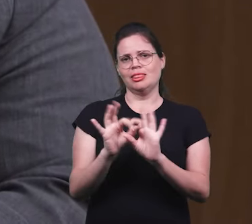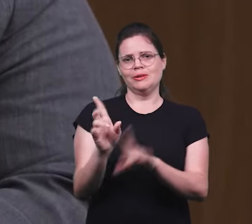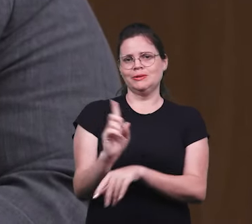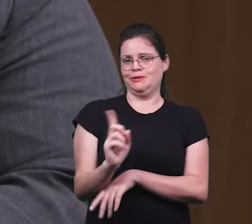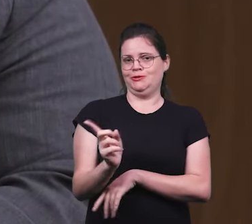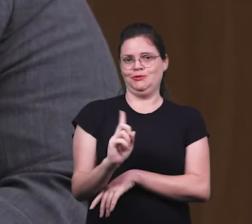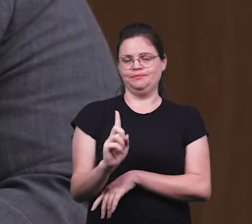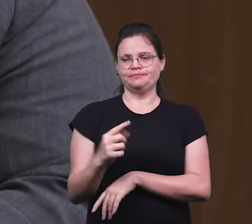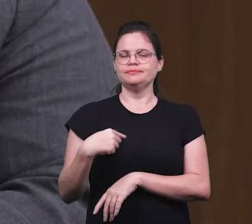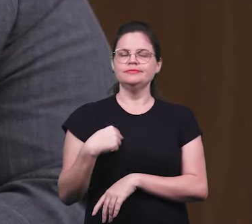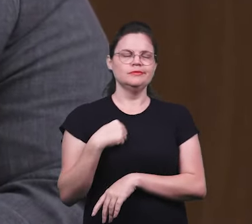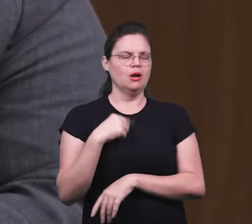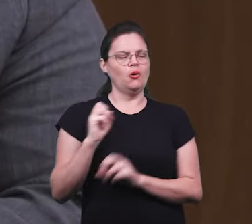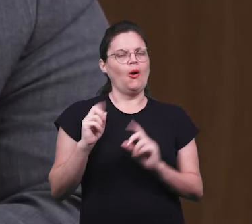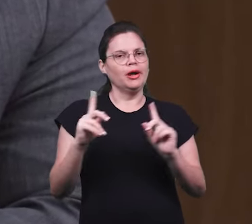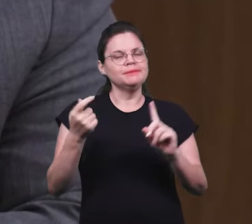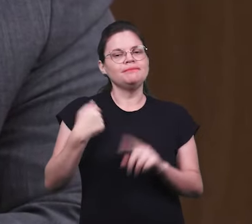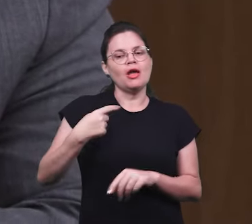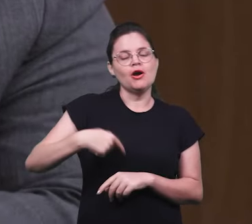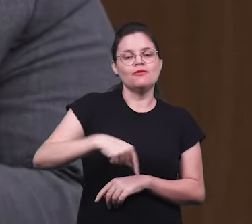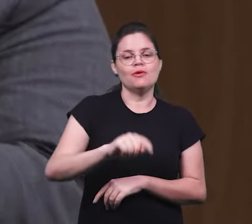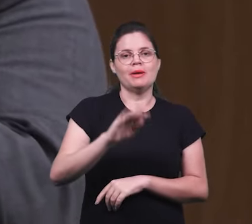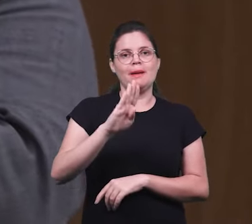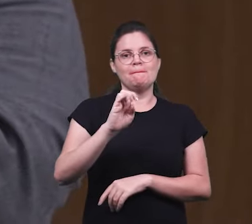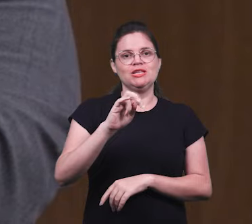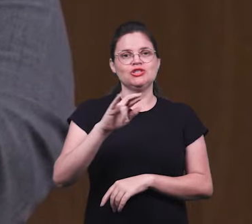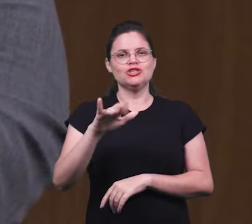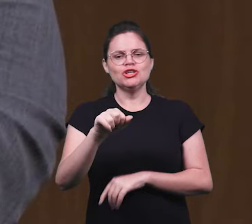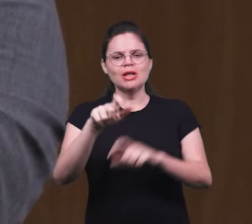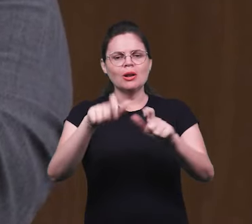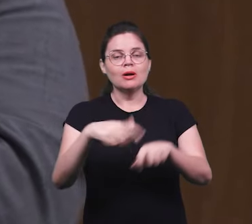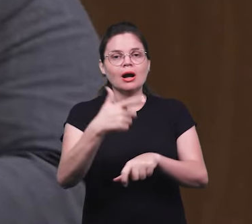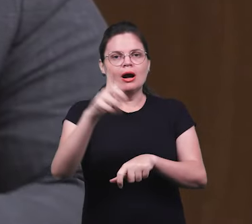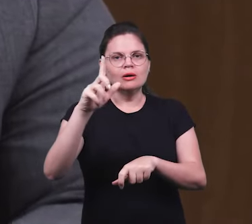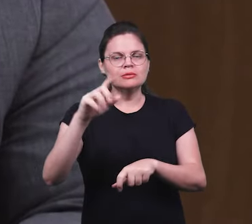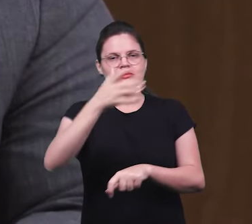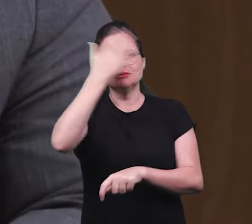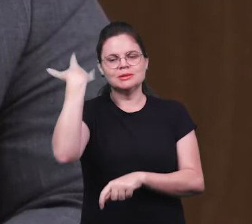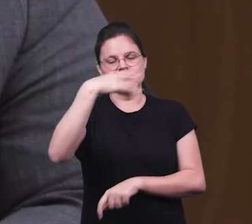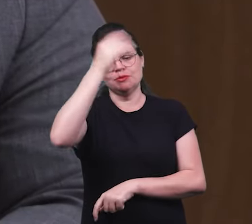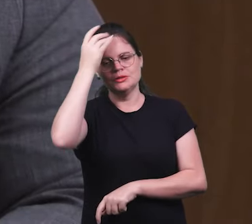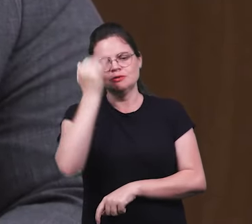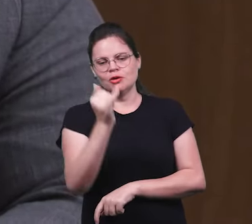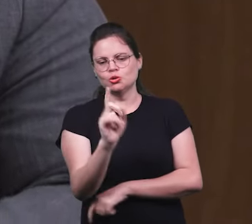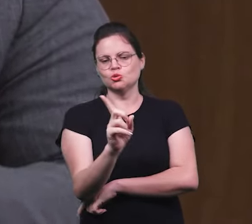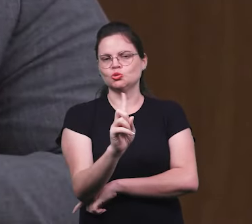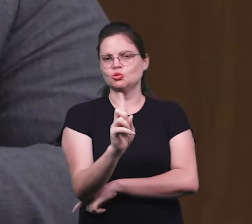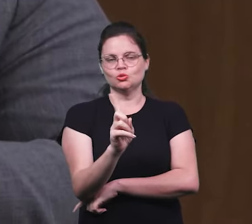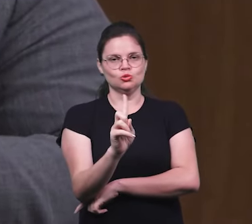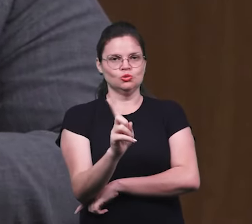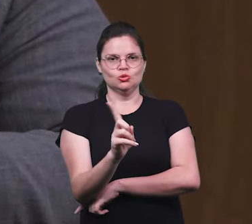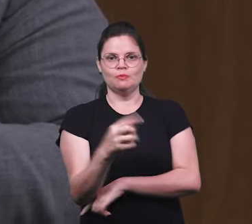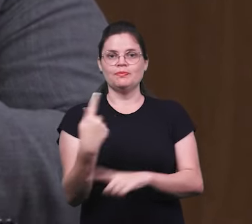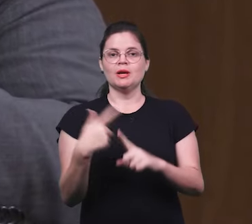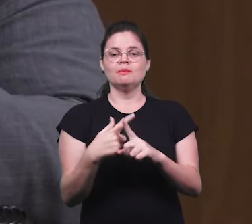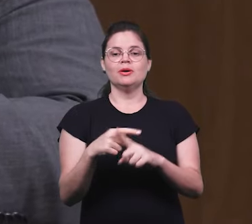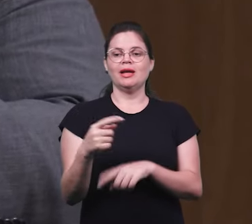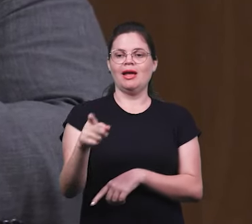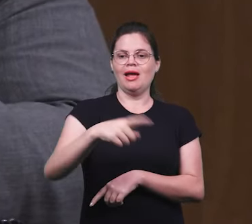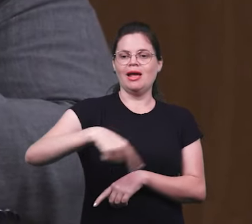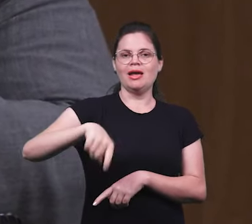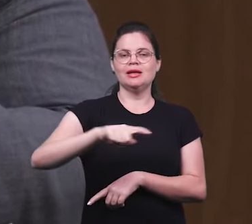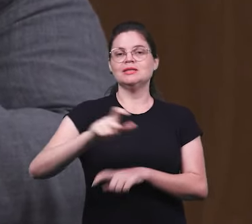Ásia. Queria também ir para a Betínia, mas o Espírito Santo tinha um outro propósito, uma outra direção, que era levá-los a